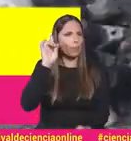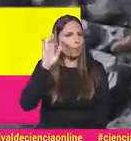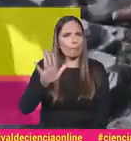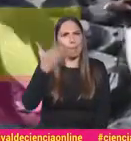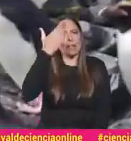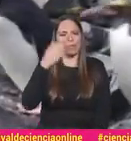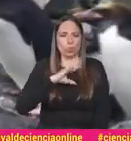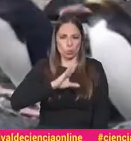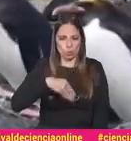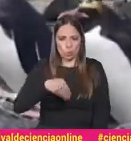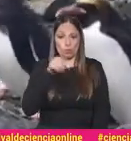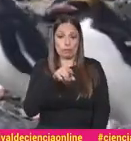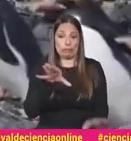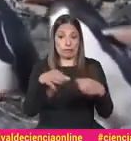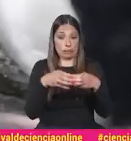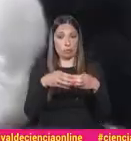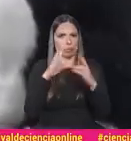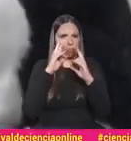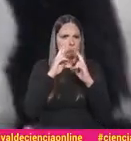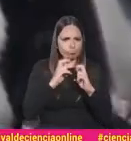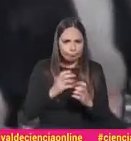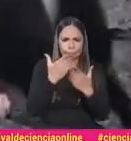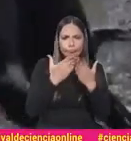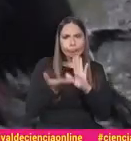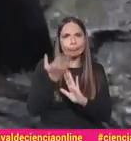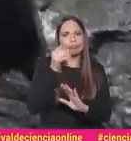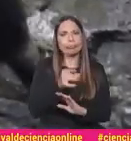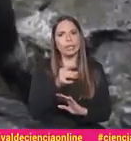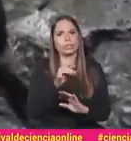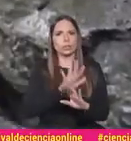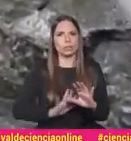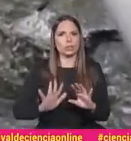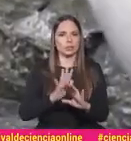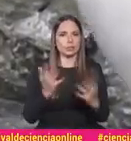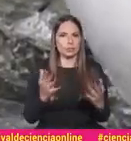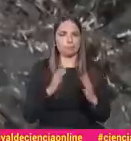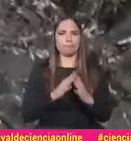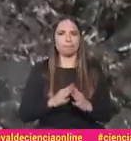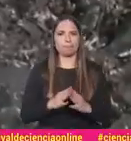mundo e é uma das espécies mais estudadas aqui na Antártida.